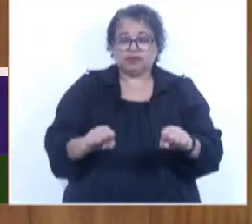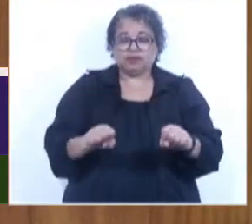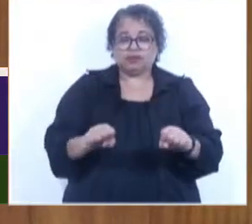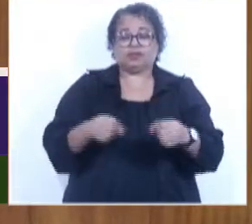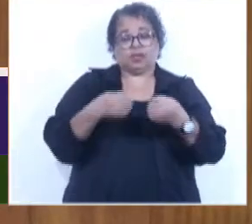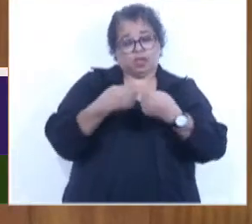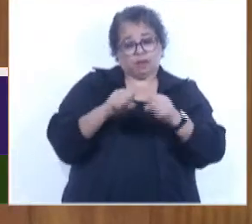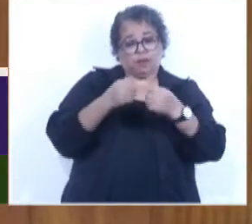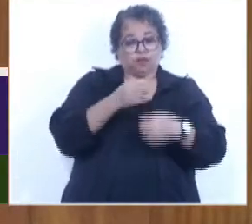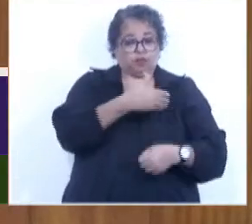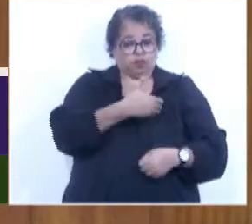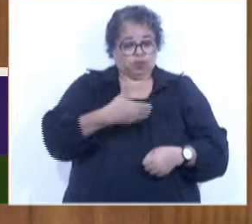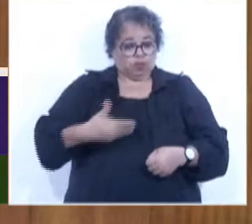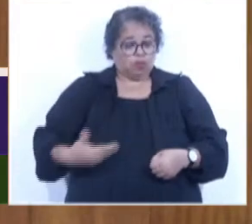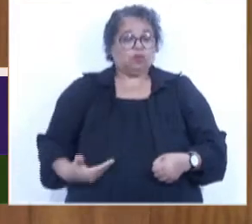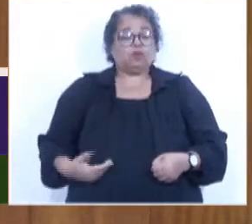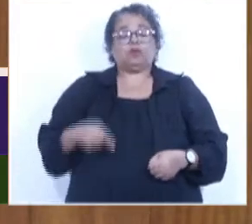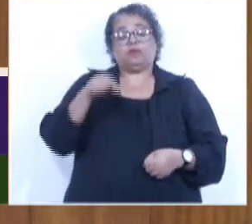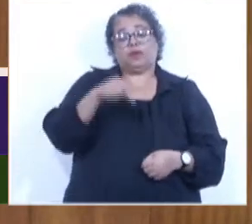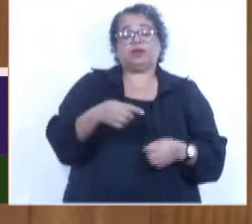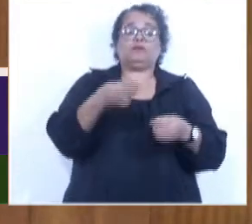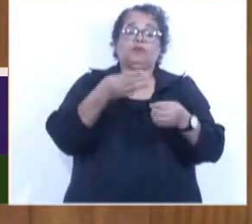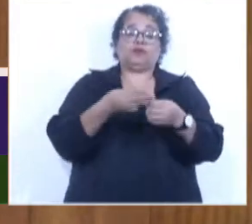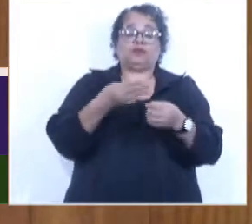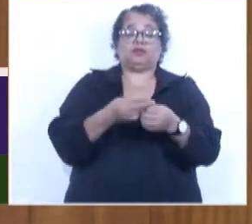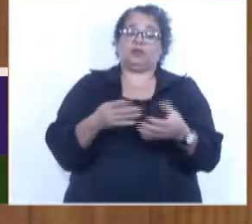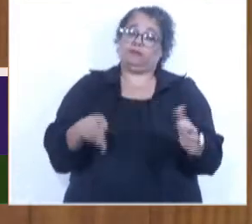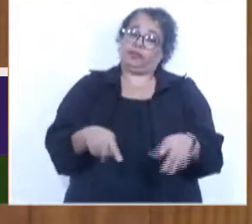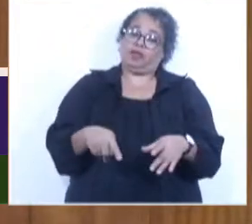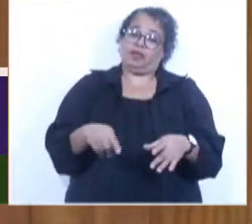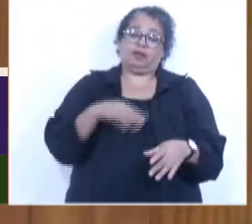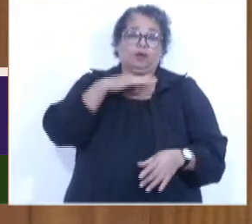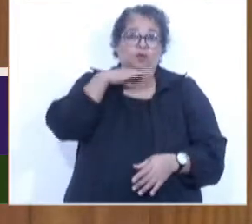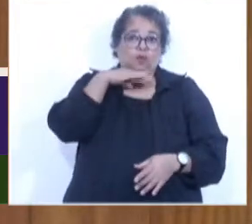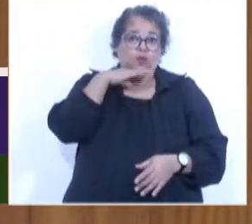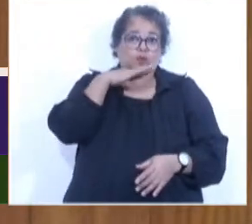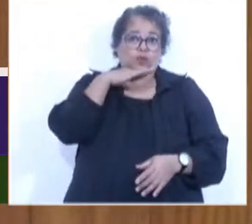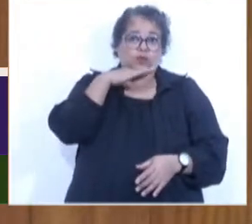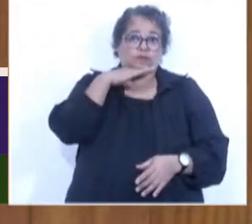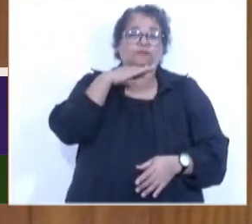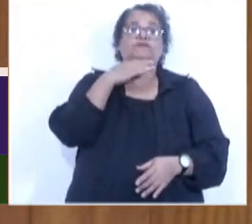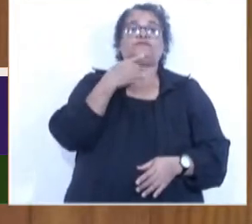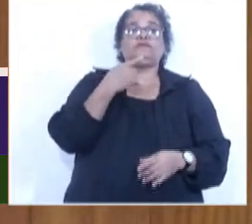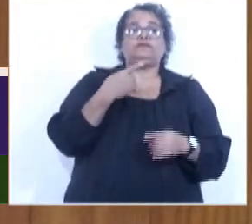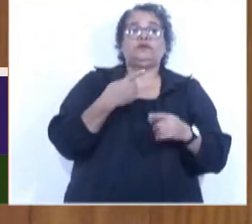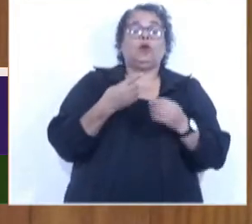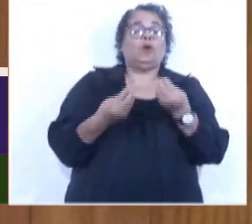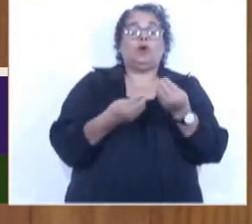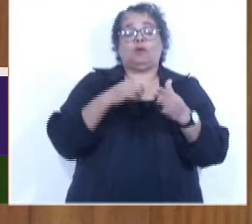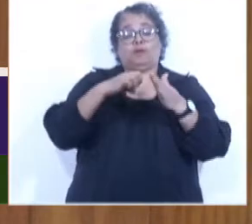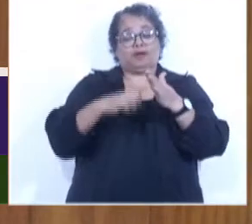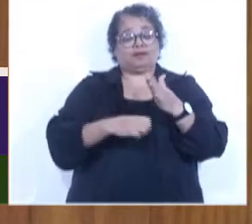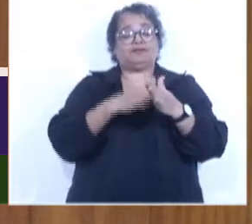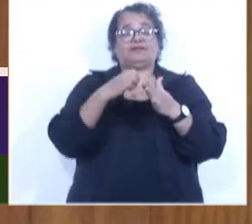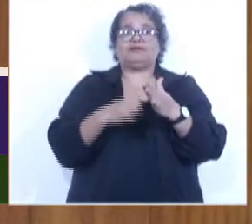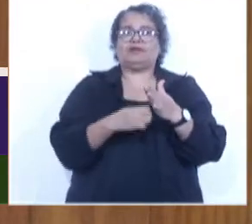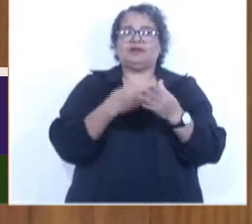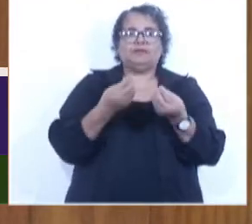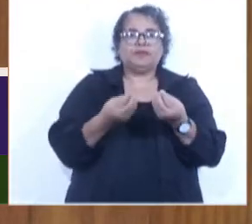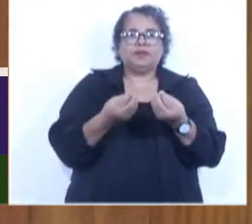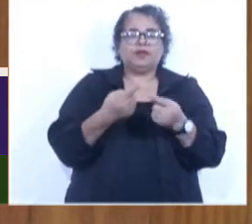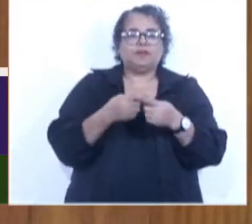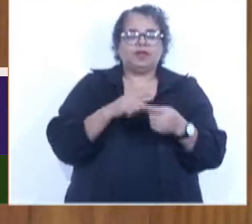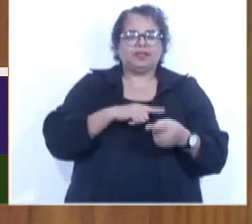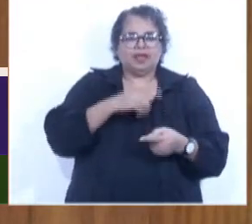ele está colocado em nosso município ele está falido não tem como mais as empresas subsidiarem porque o número de